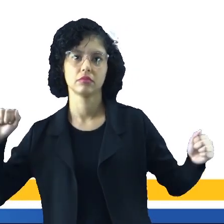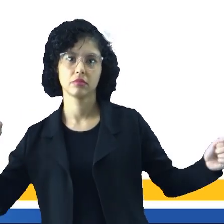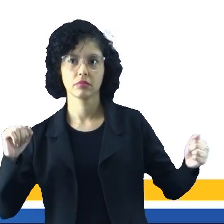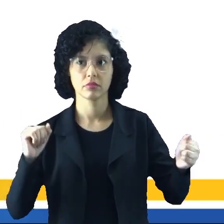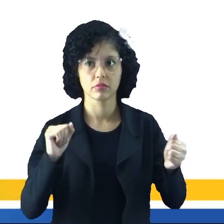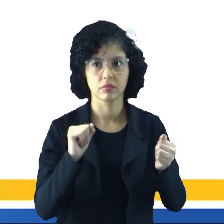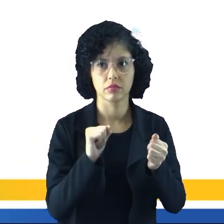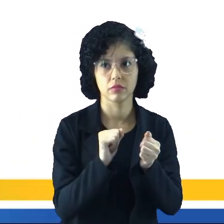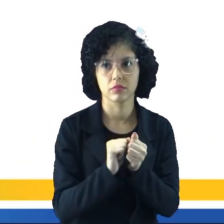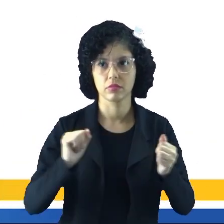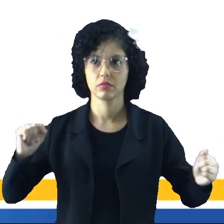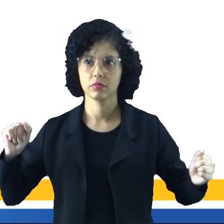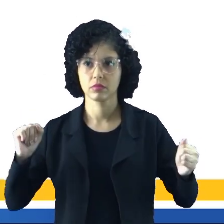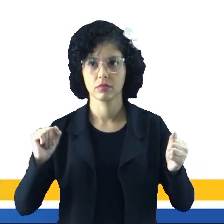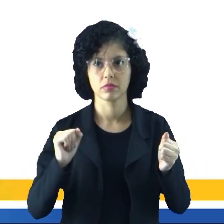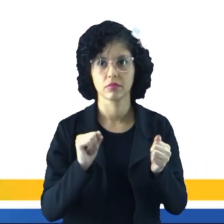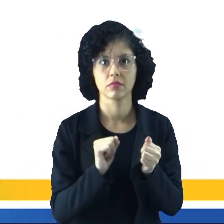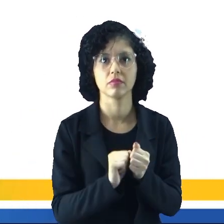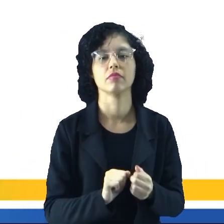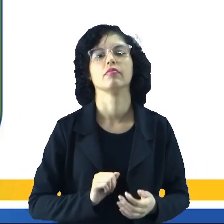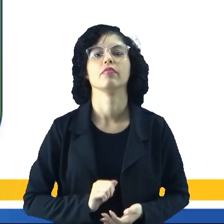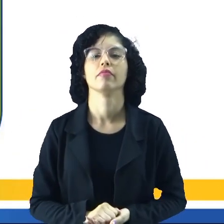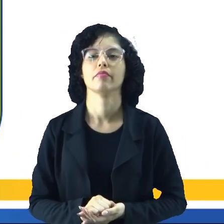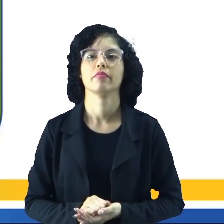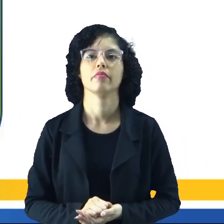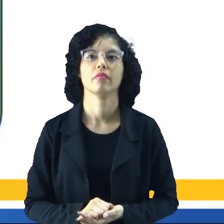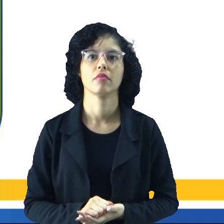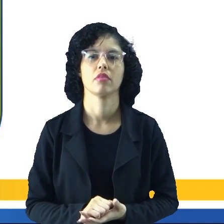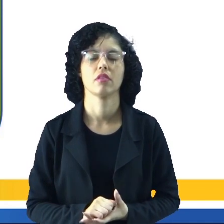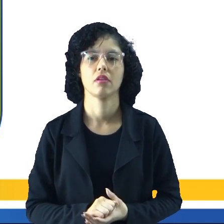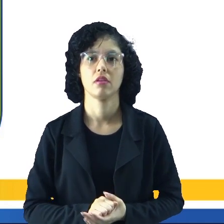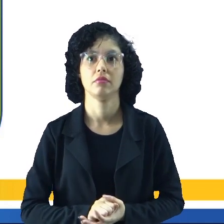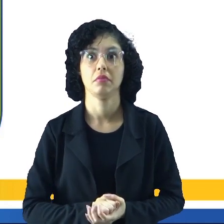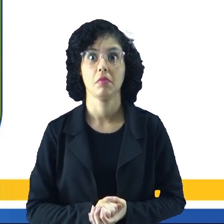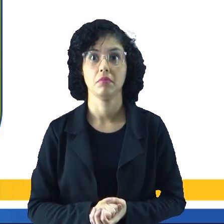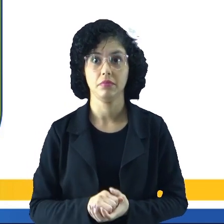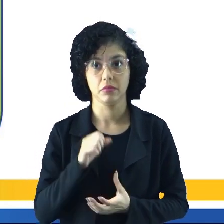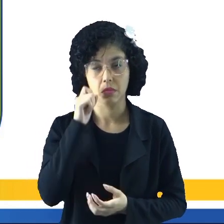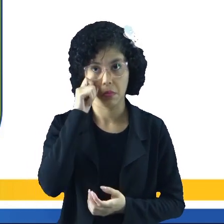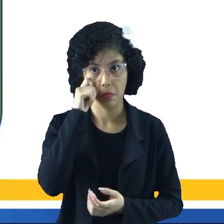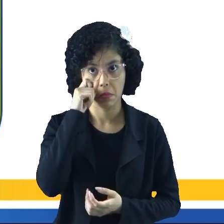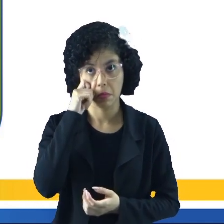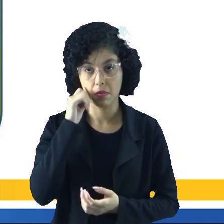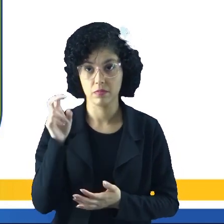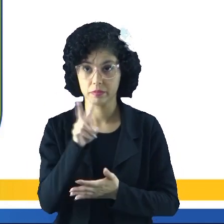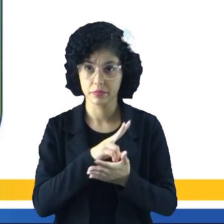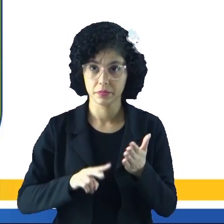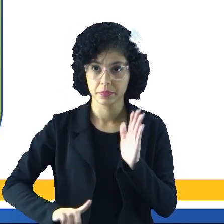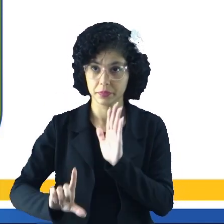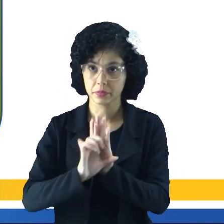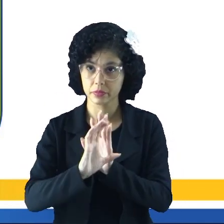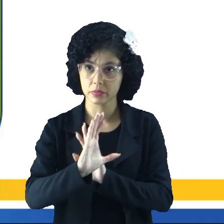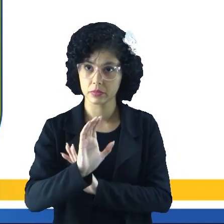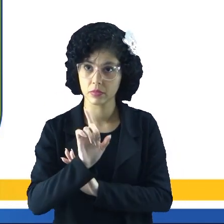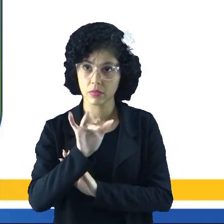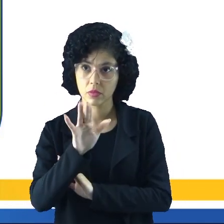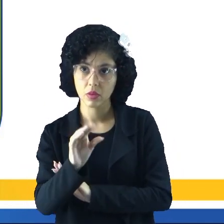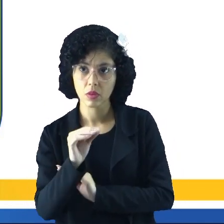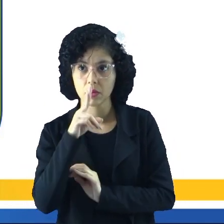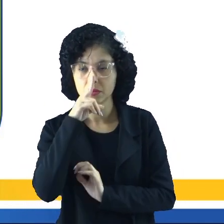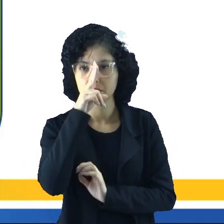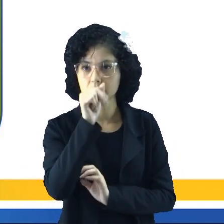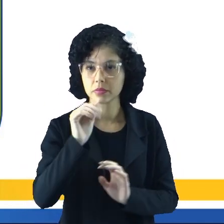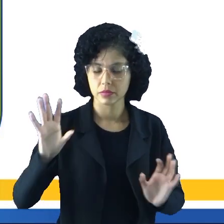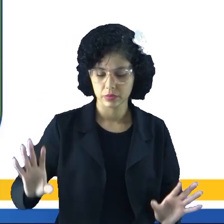força elétrica de repulsão. E o enunciado da lei de Coulomb diz o seguinte, que as forças